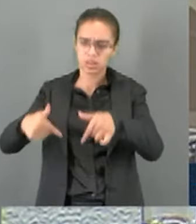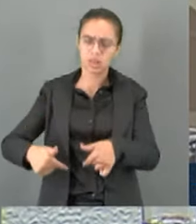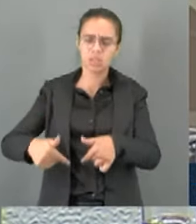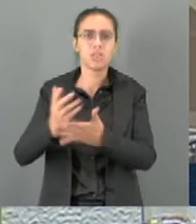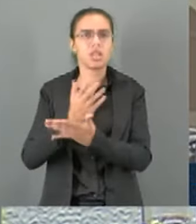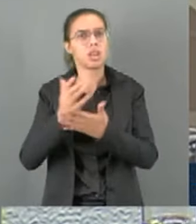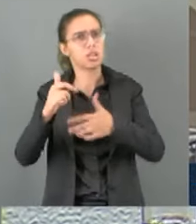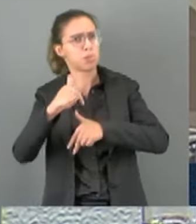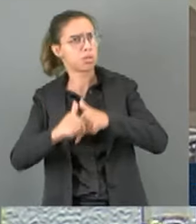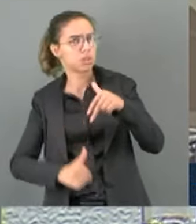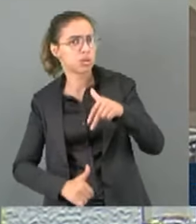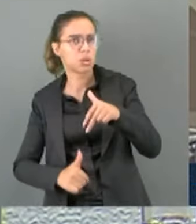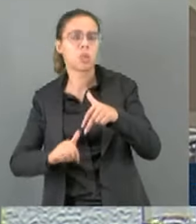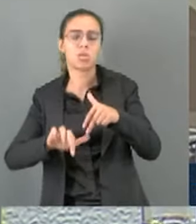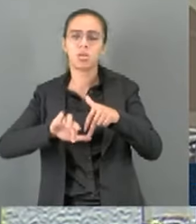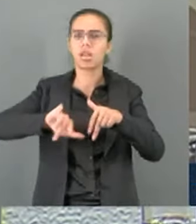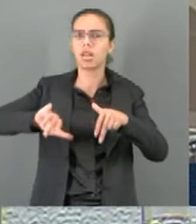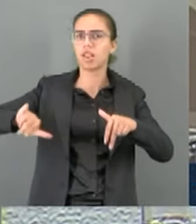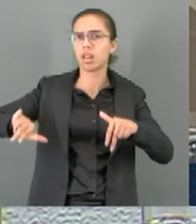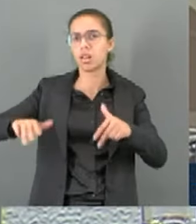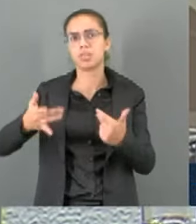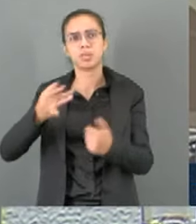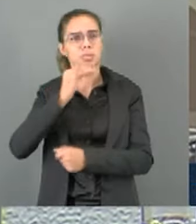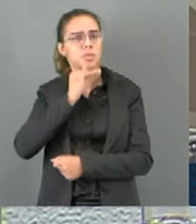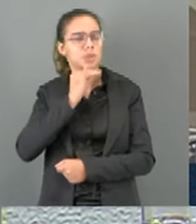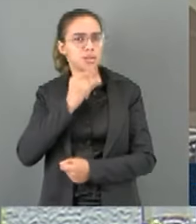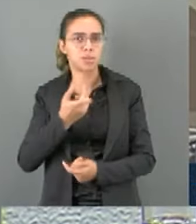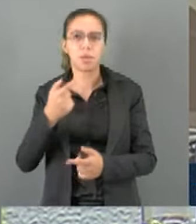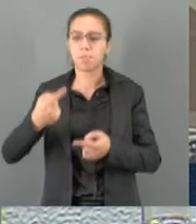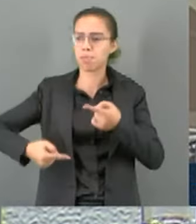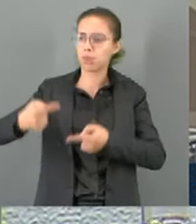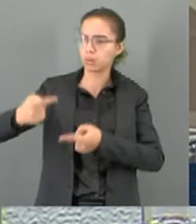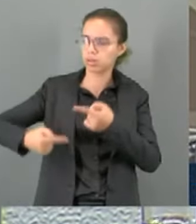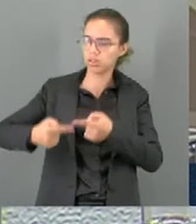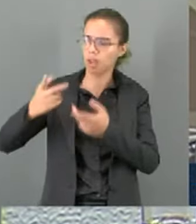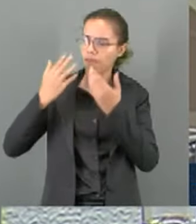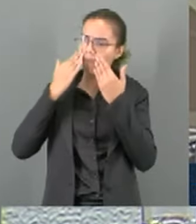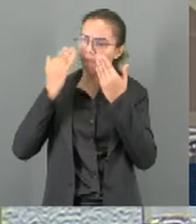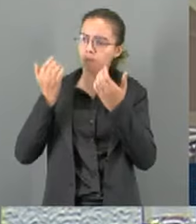em geral, né, pessoas digamos, politicamente expostas, né,